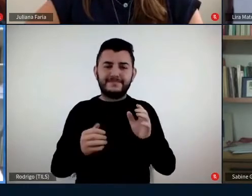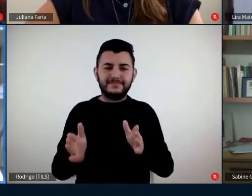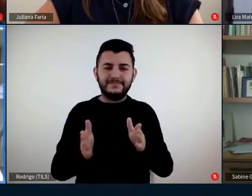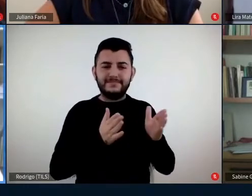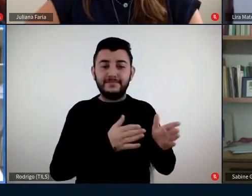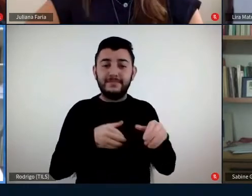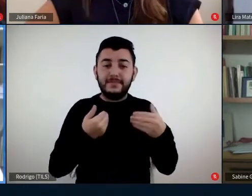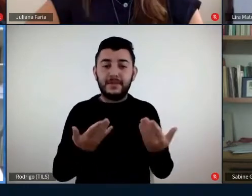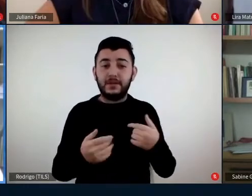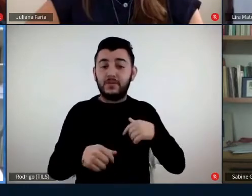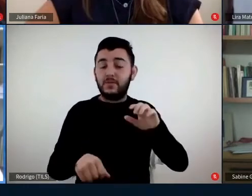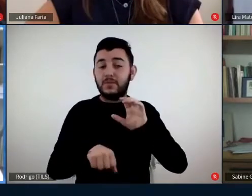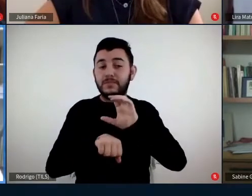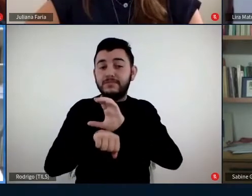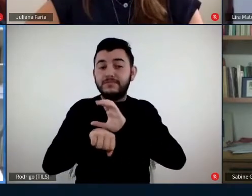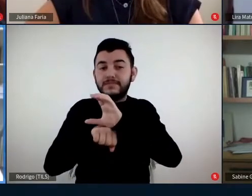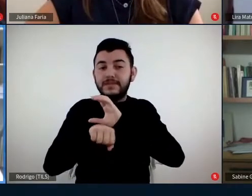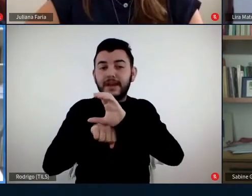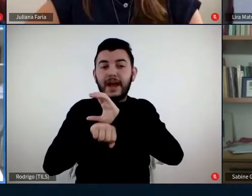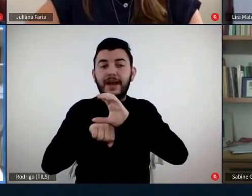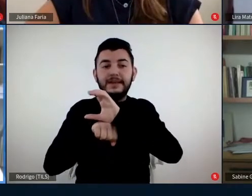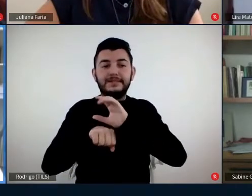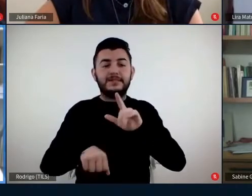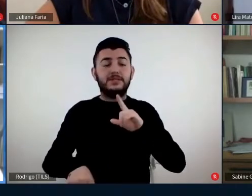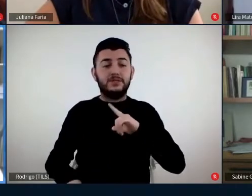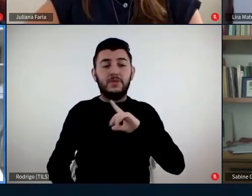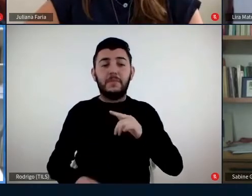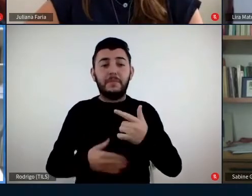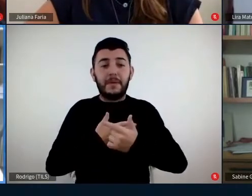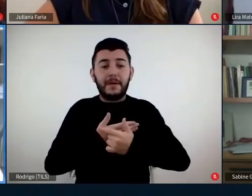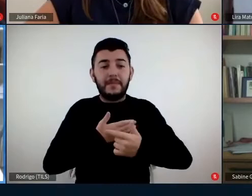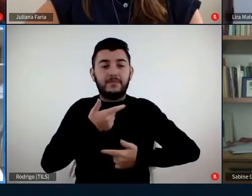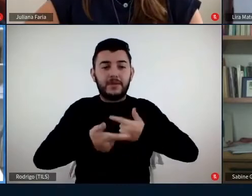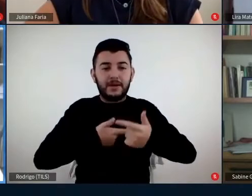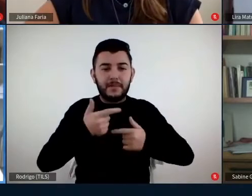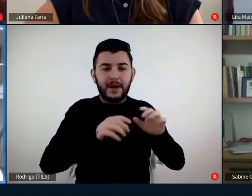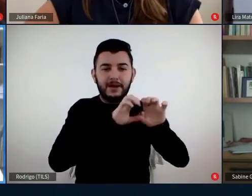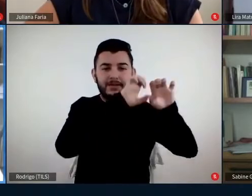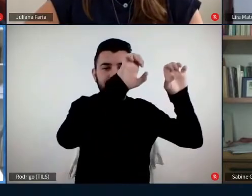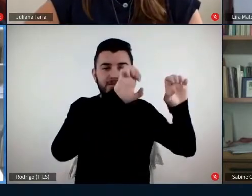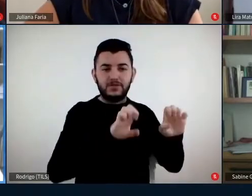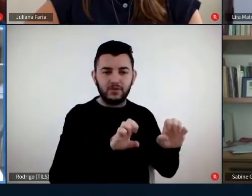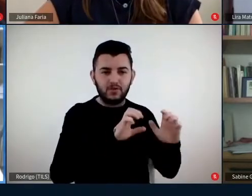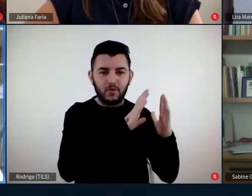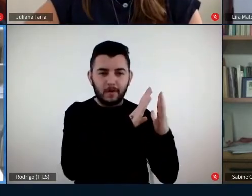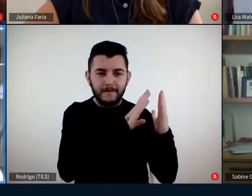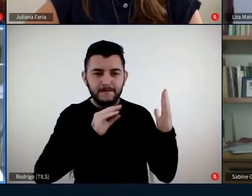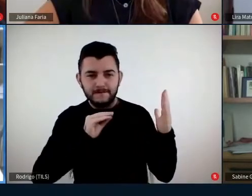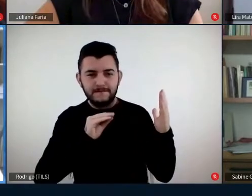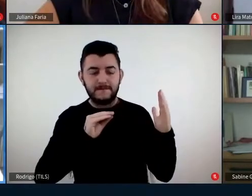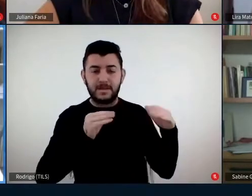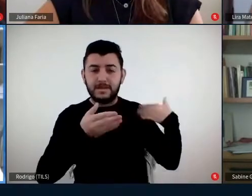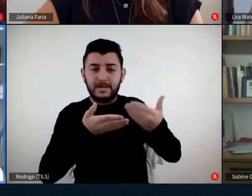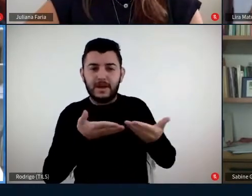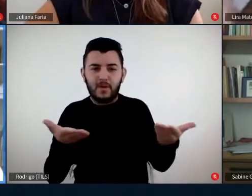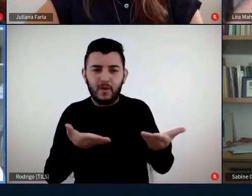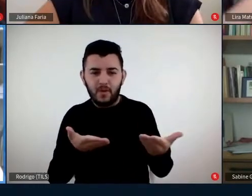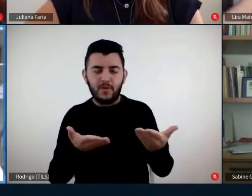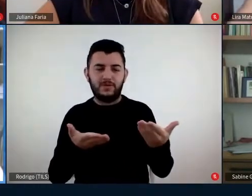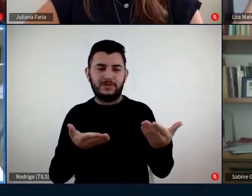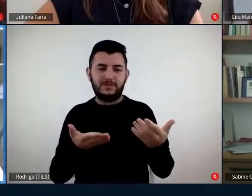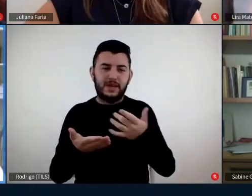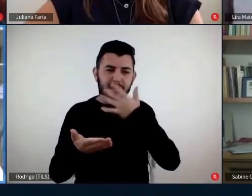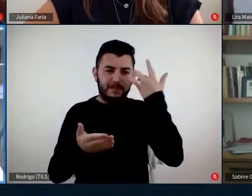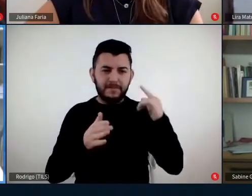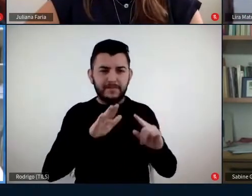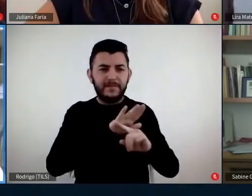esse papel assim, de copiar essa estrutura. E eu acho que isso, até hoje, ainda está sendo muito questionado.